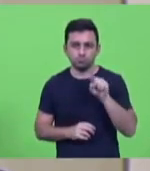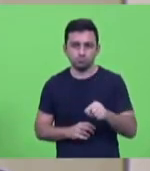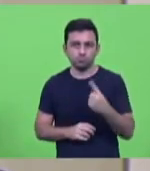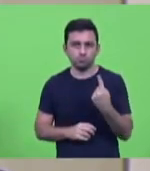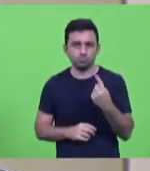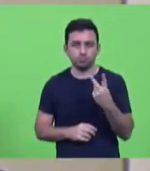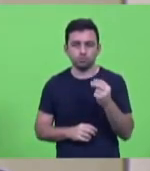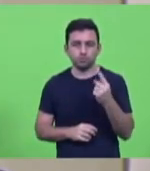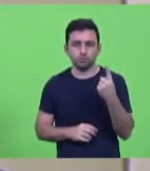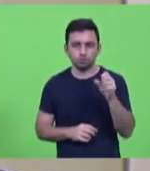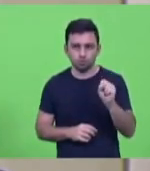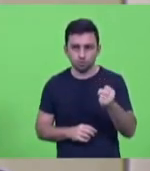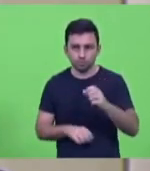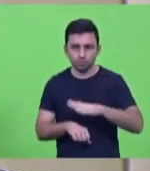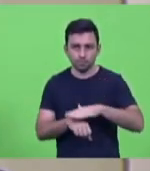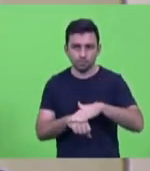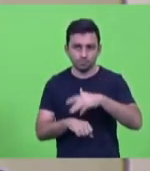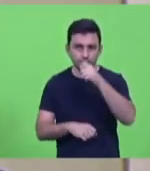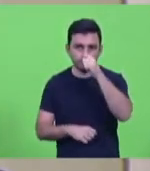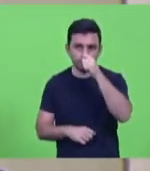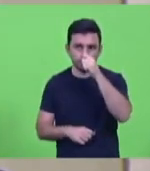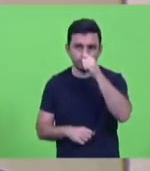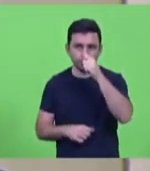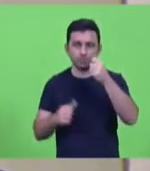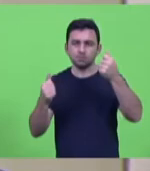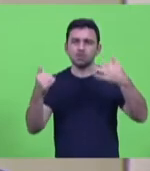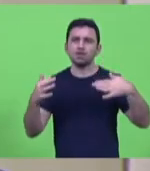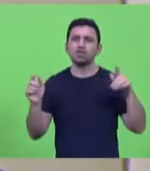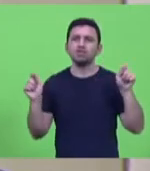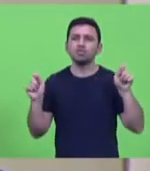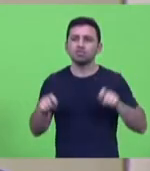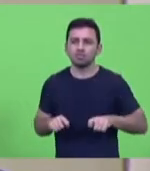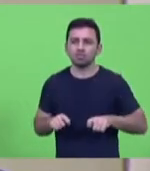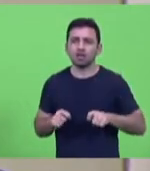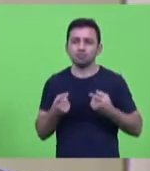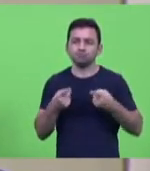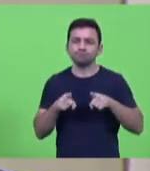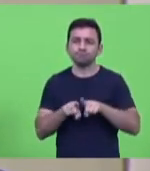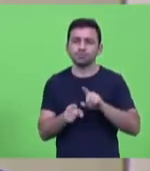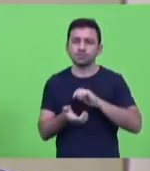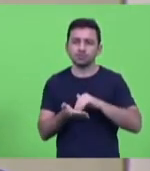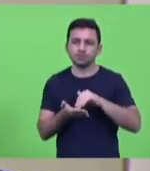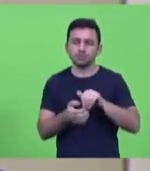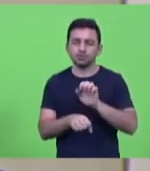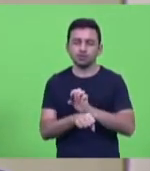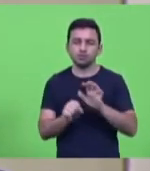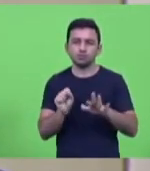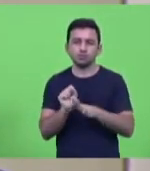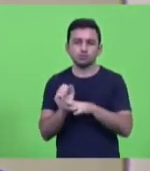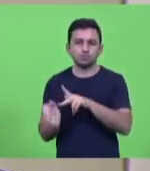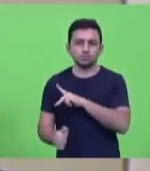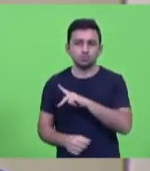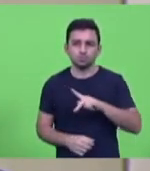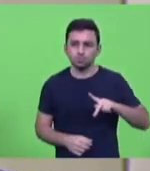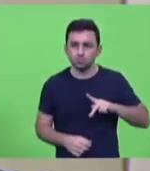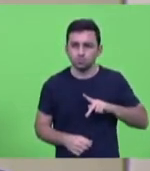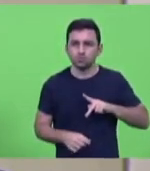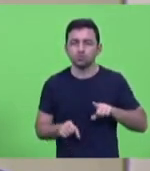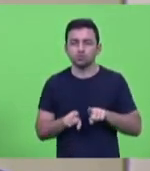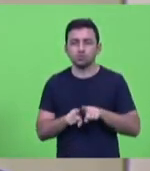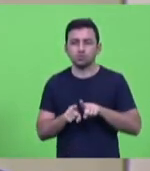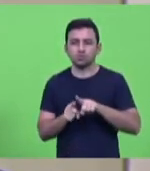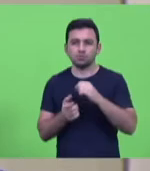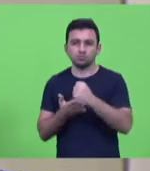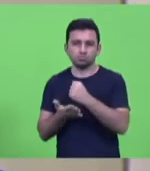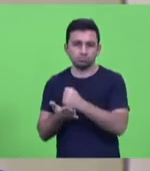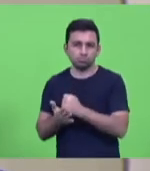299.1/2018, autor deputado João Amin, dispõe sobre a possibilidade de convênio entre a Secretaria de Estado da Segurança Pública e os tabelionatos de notas